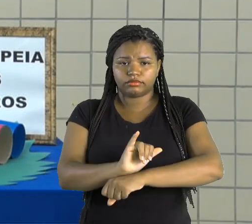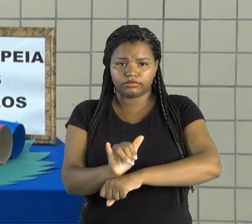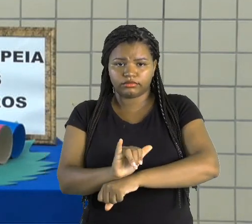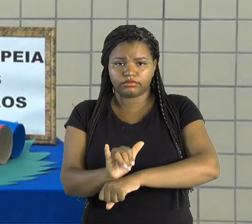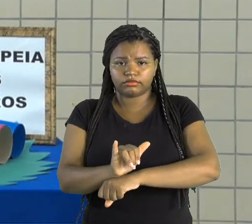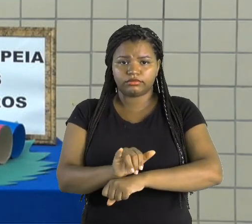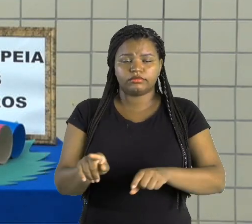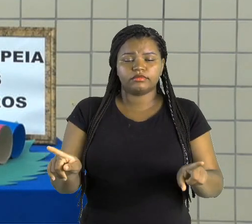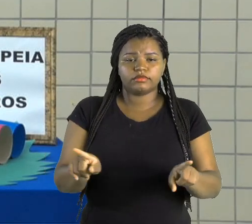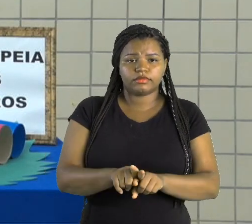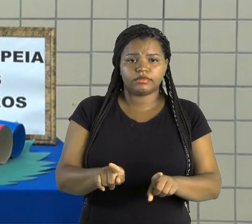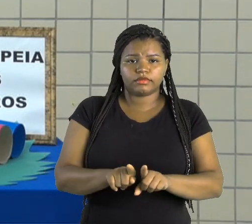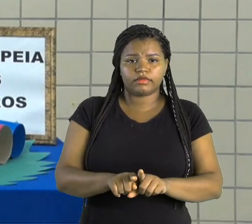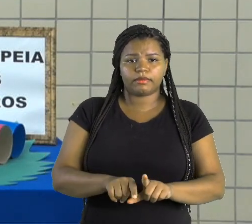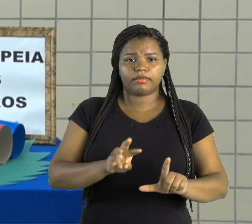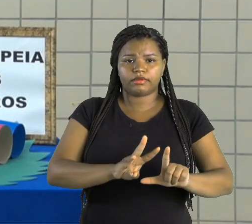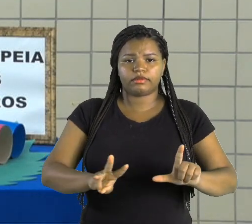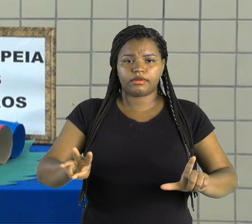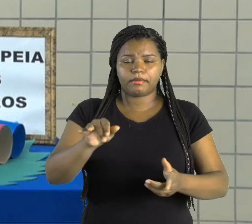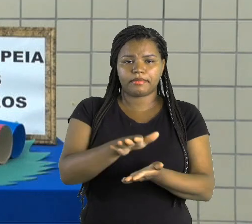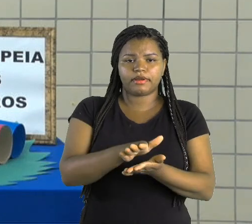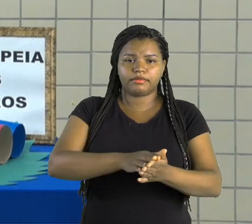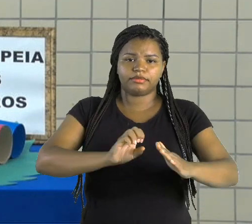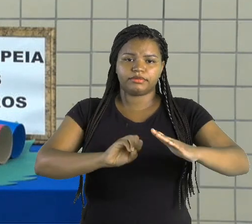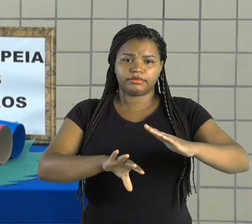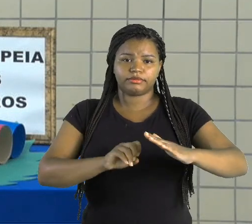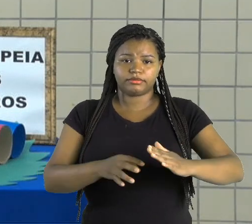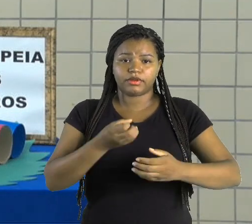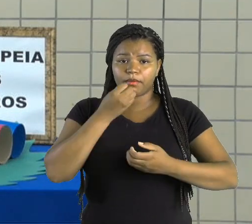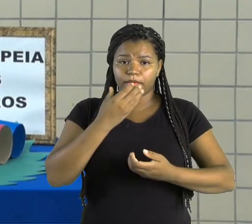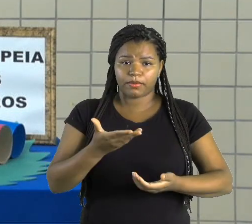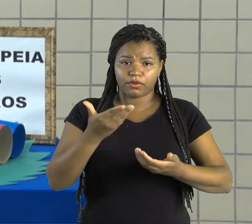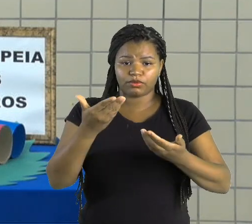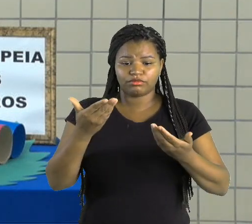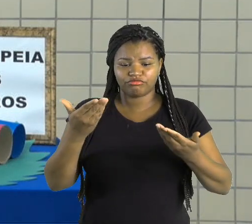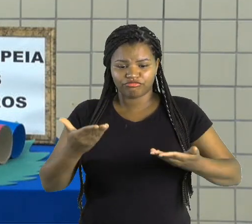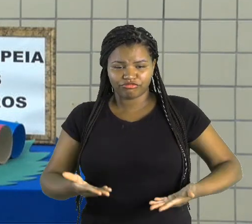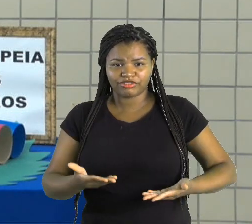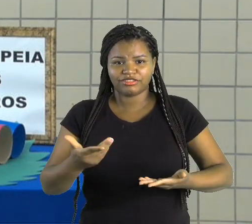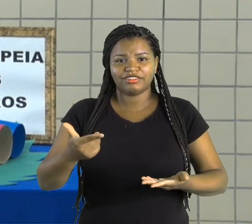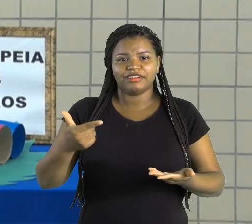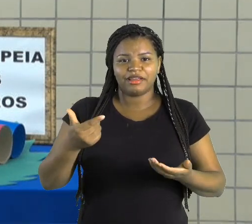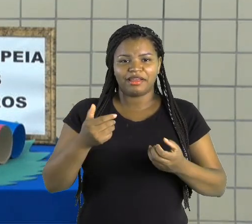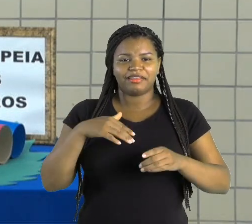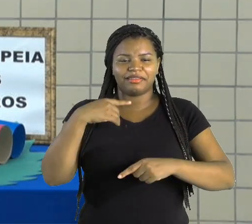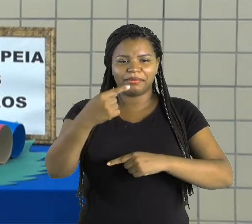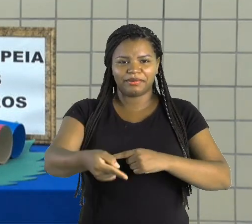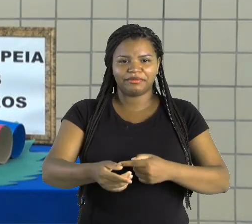nossa plataforma Palmas Homeschool. Foi muito bom estar aqui com vocês hoje. Até breve!